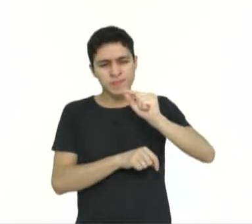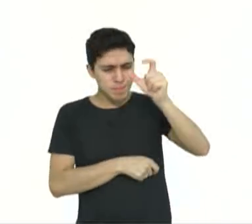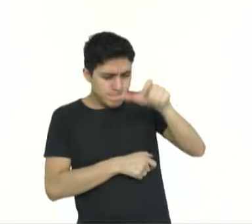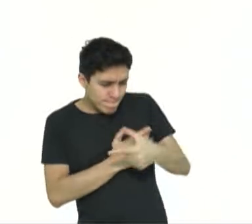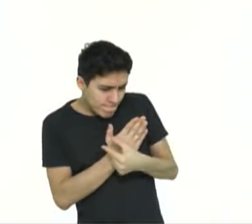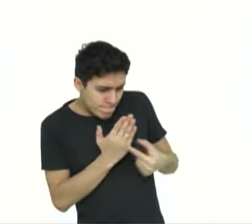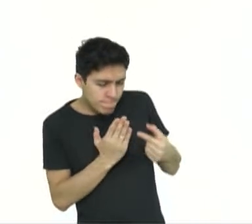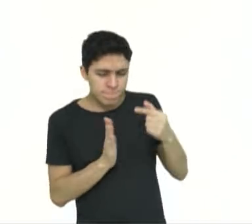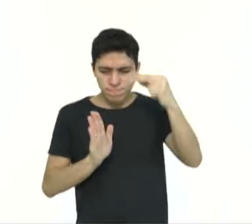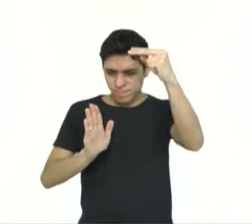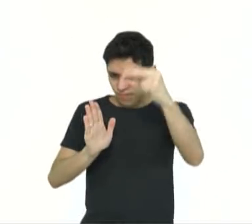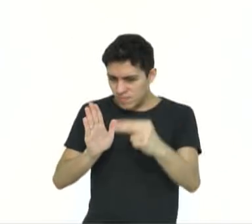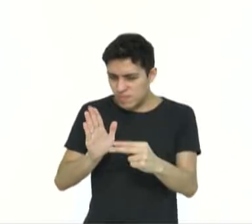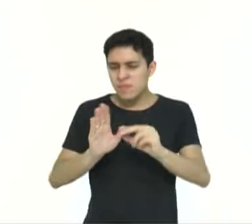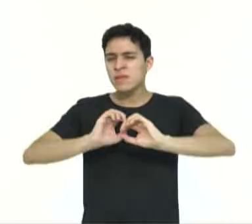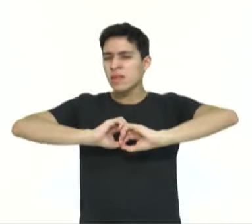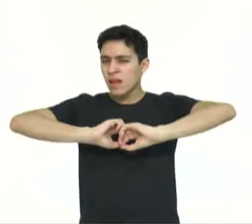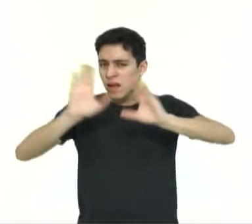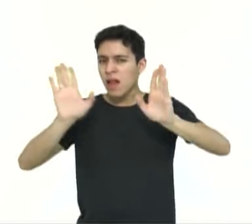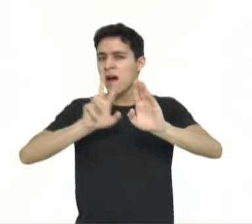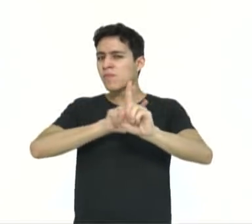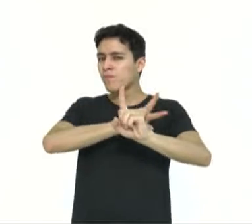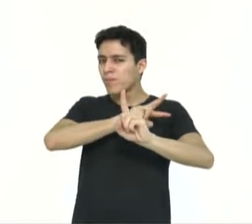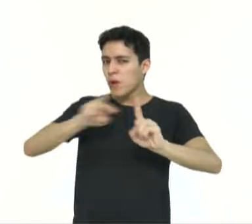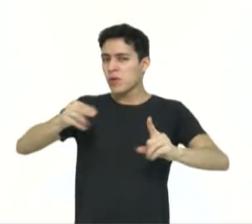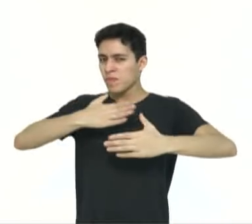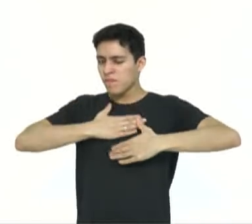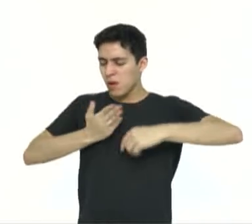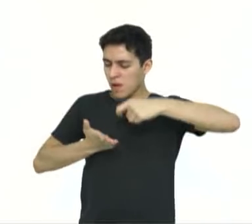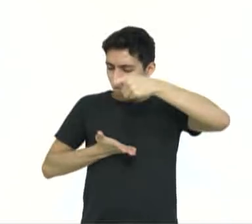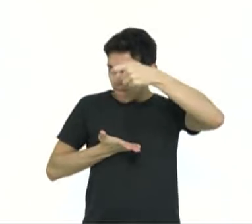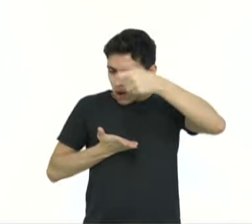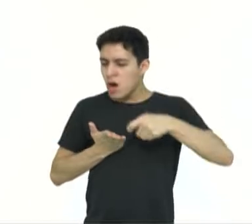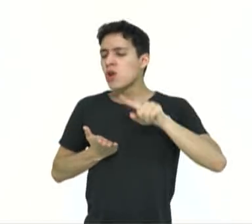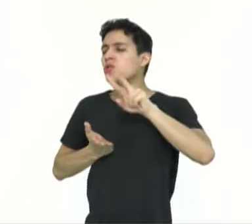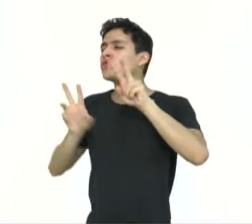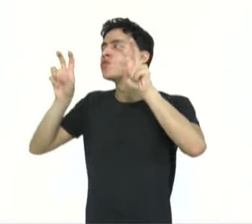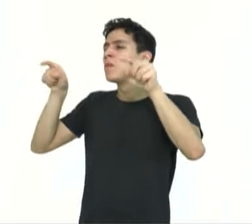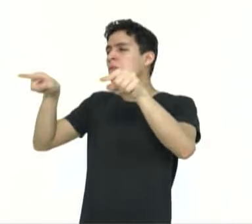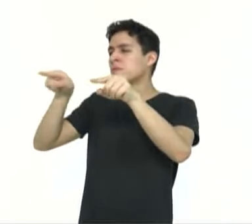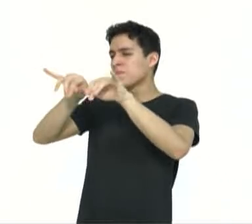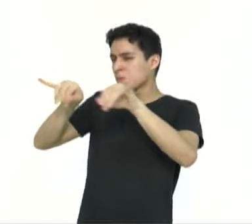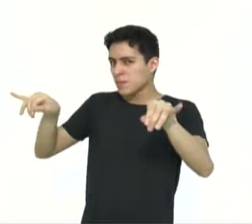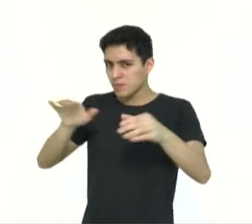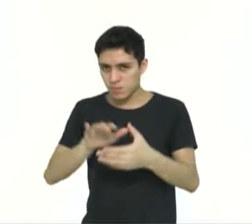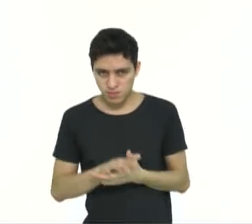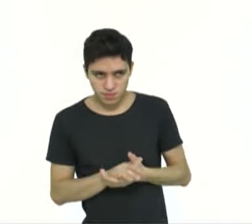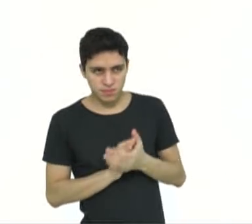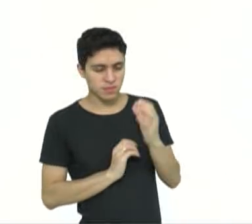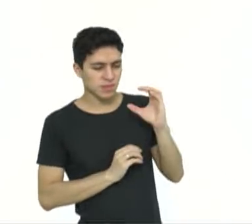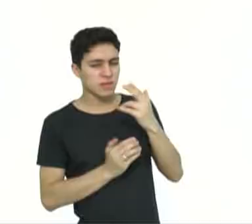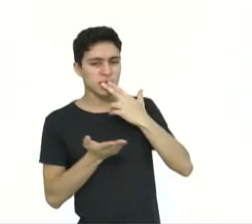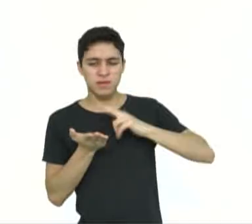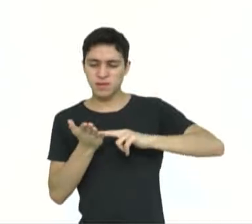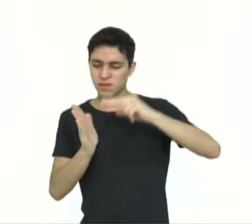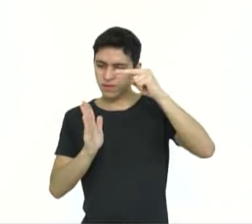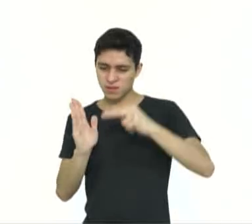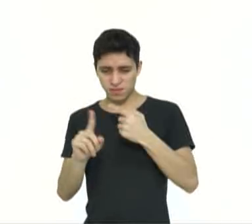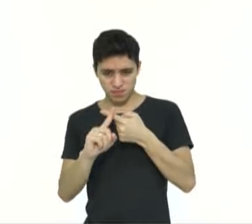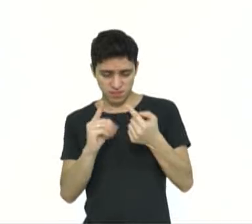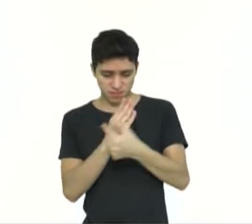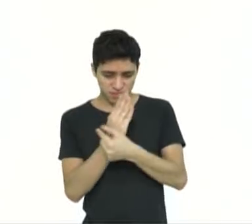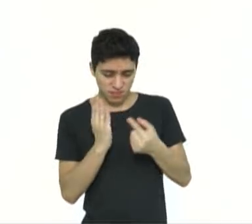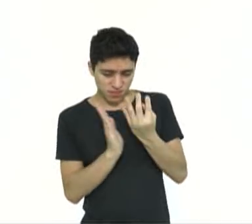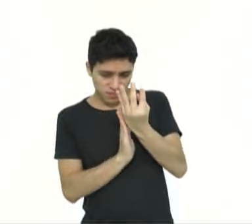autor, leitor deixando o seu ponto de vista sobre uma matéria. Letra C. Carta do leitor, porque o autor